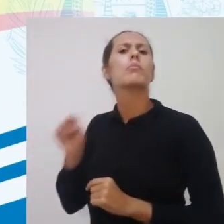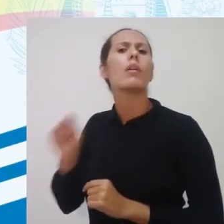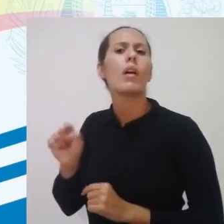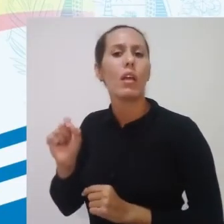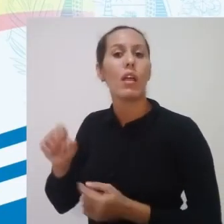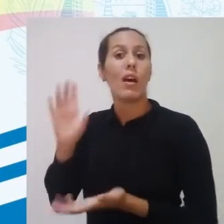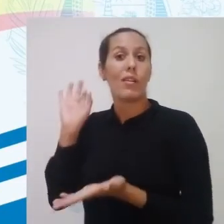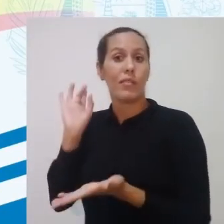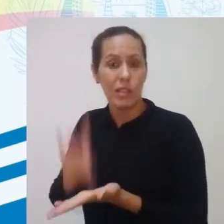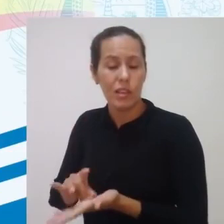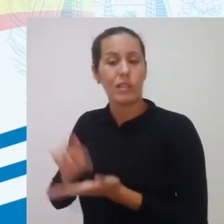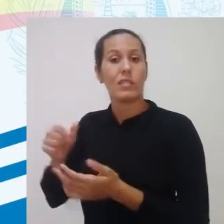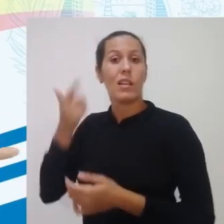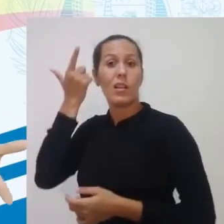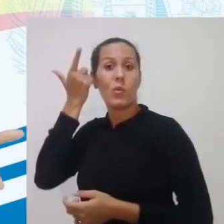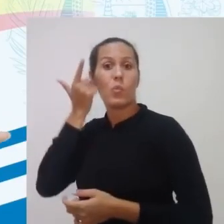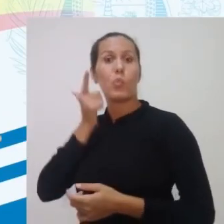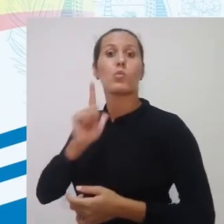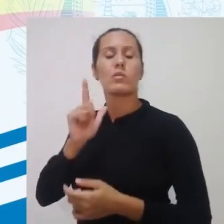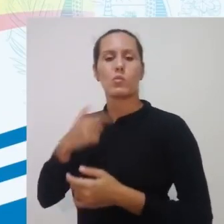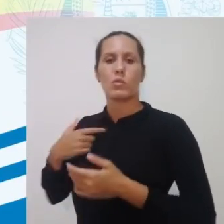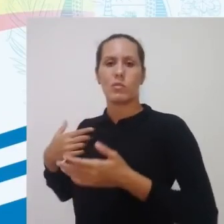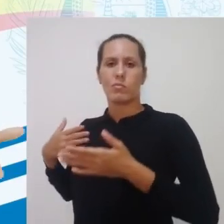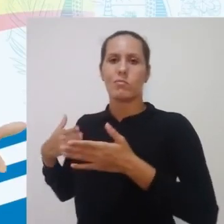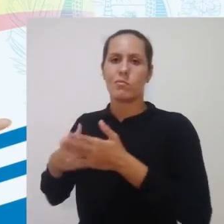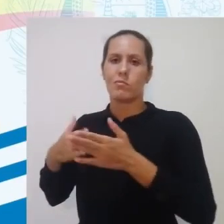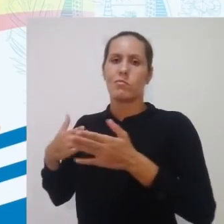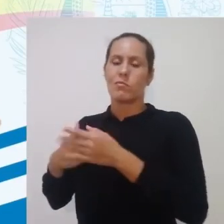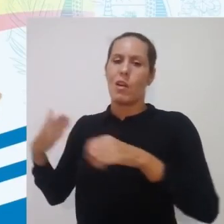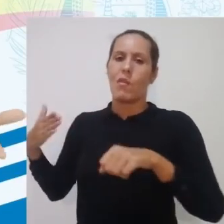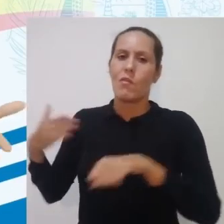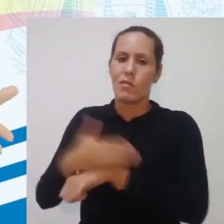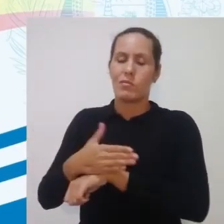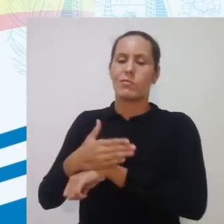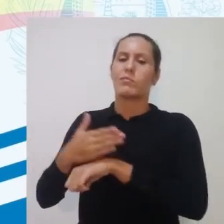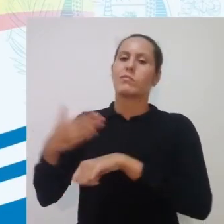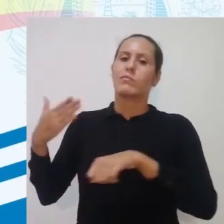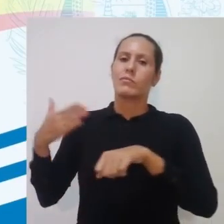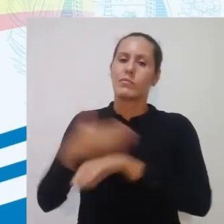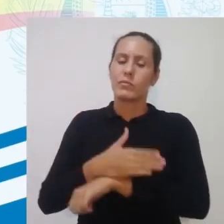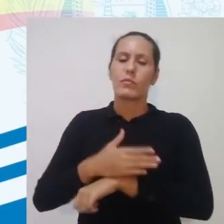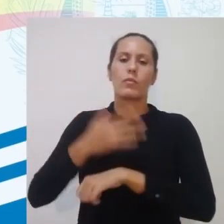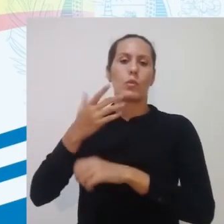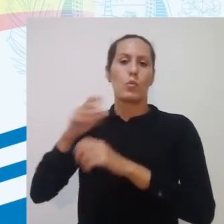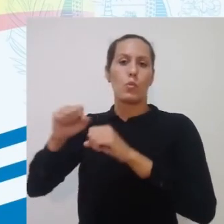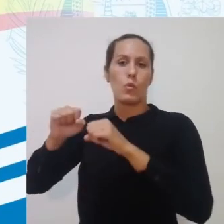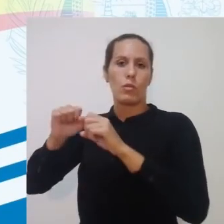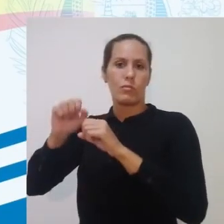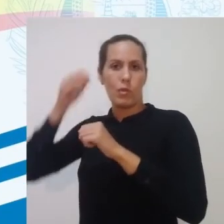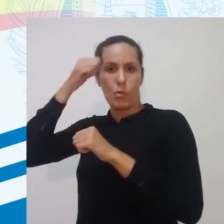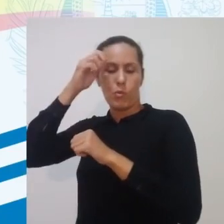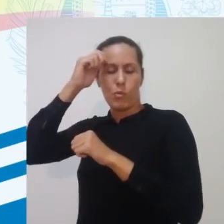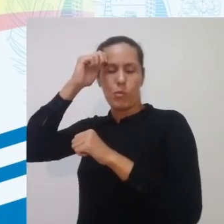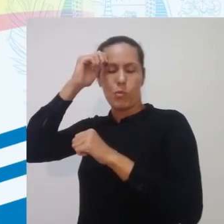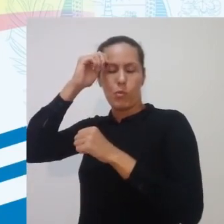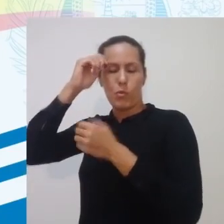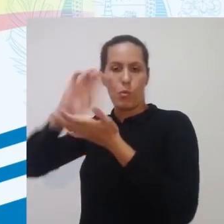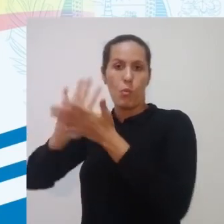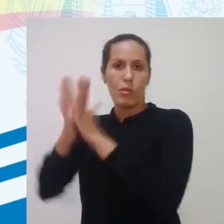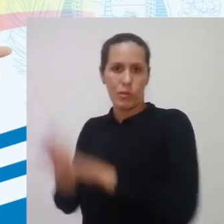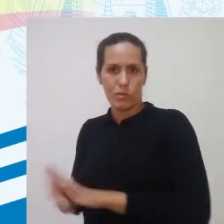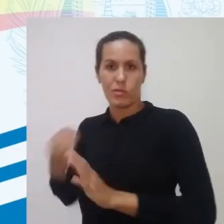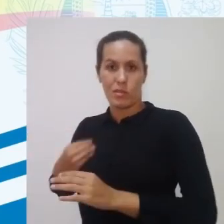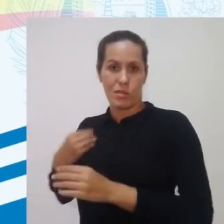Mercedes Batista, na verdade, conseguiu quebrar uma barreira importante na sociedade da época. Então,